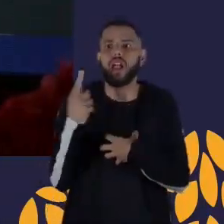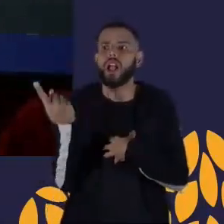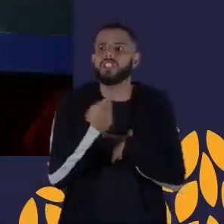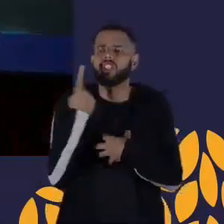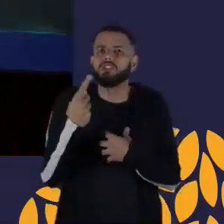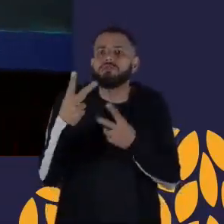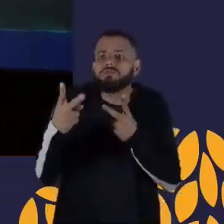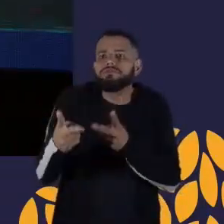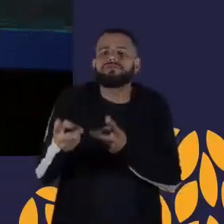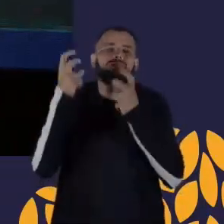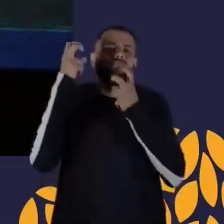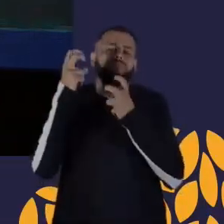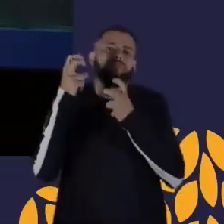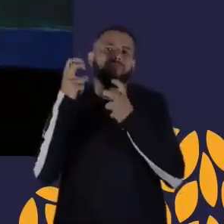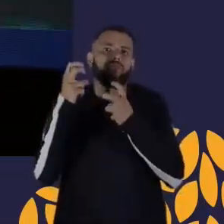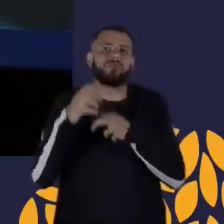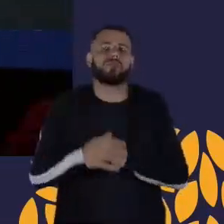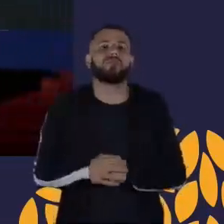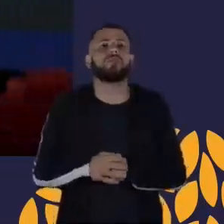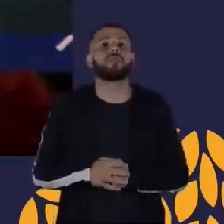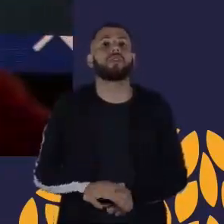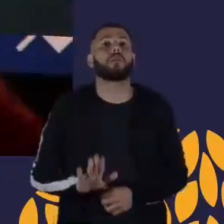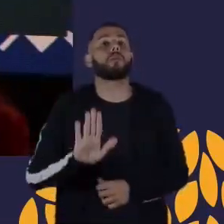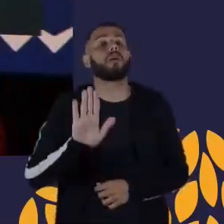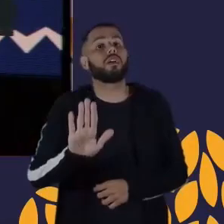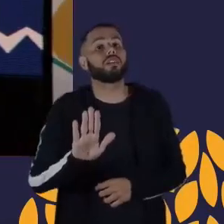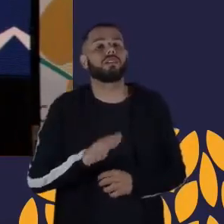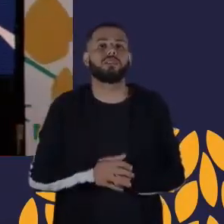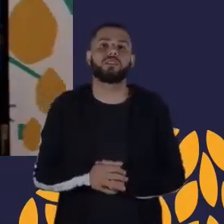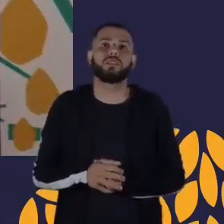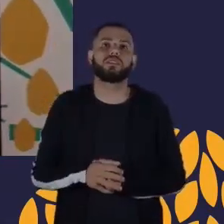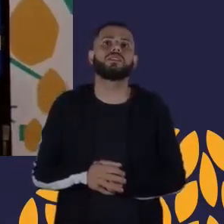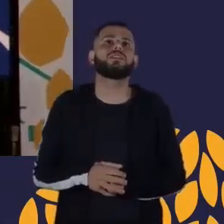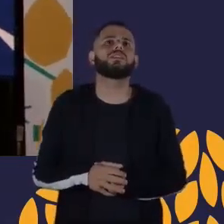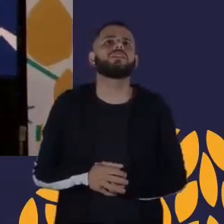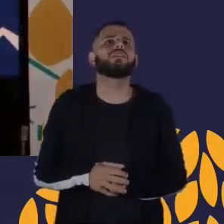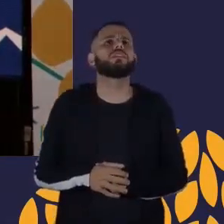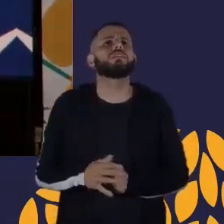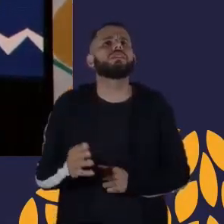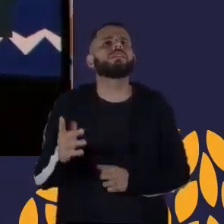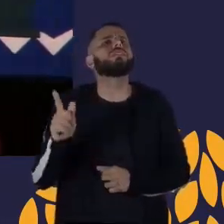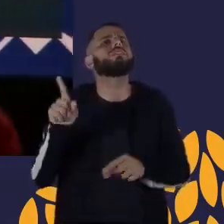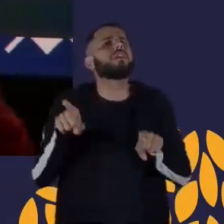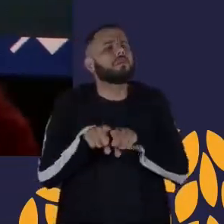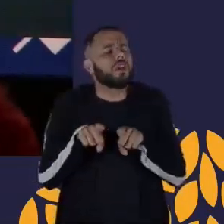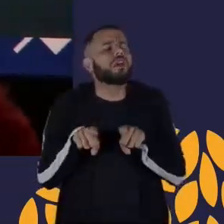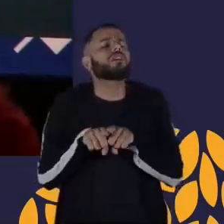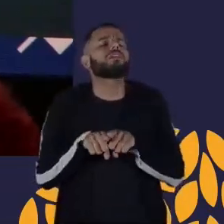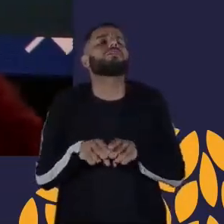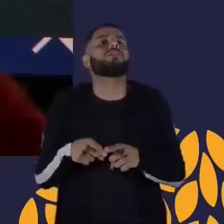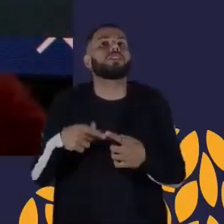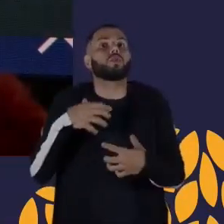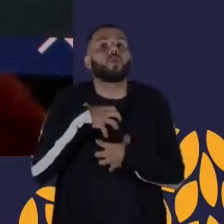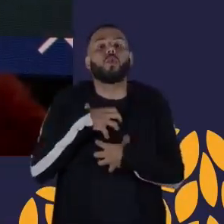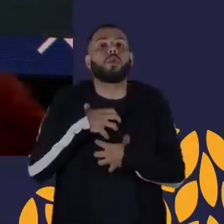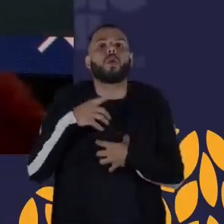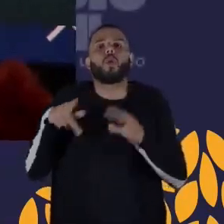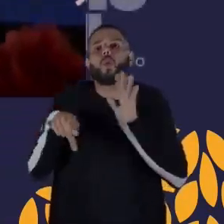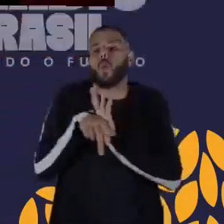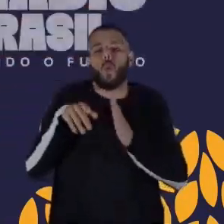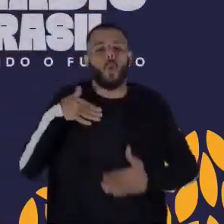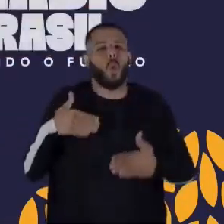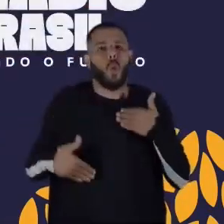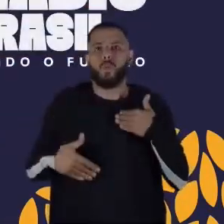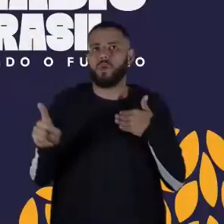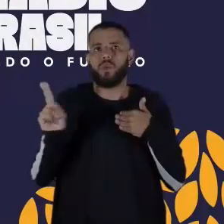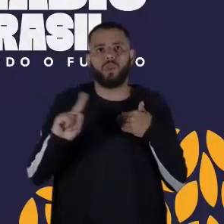motores. Mas ele tem também sintomas não motores. Tem